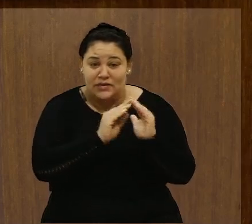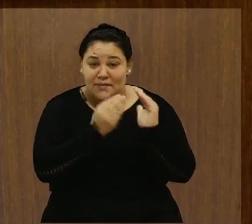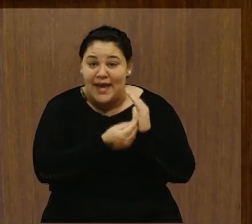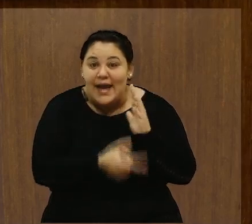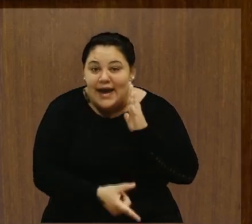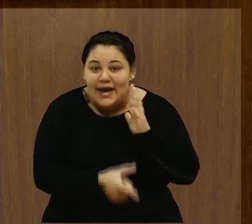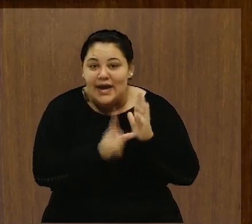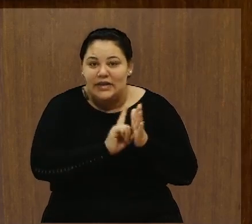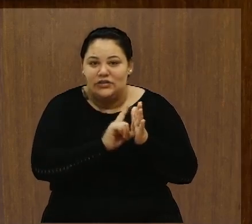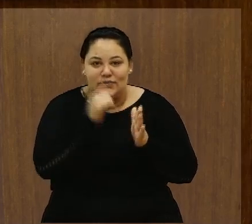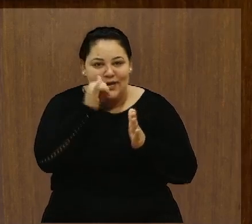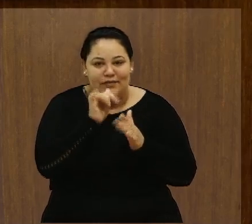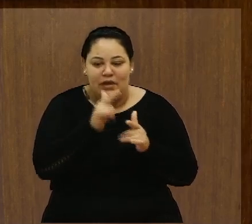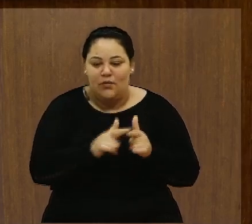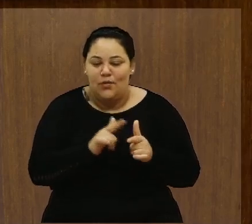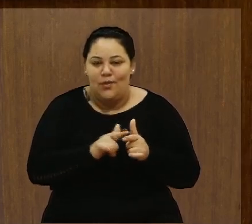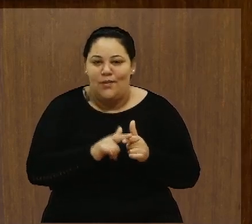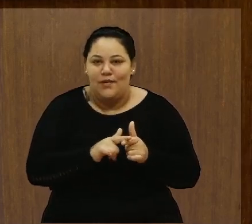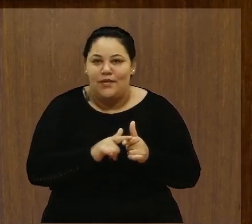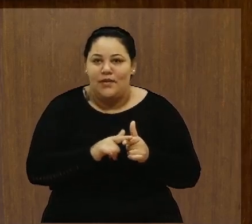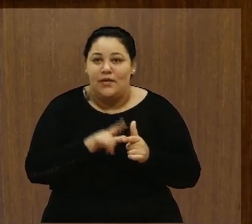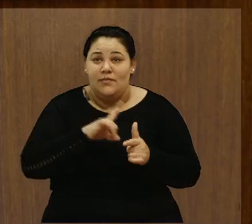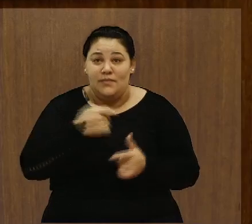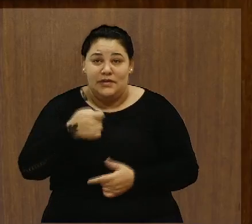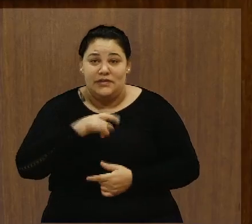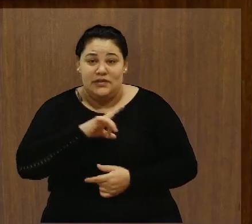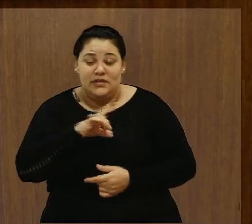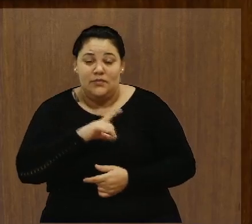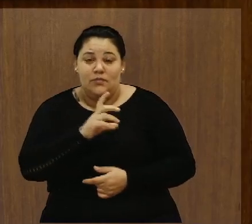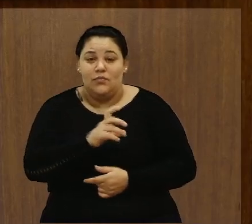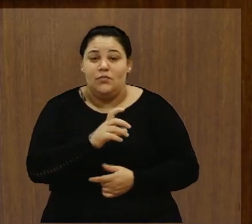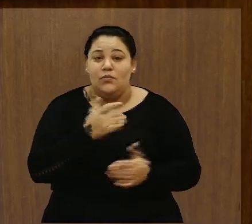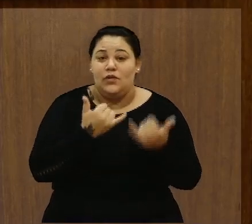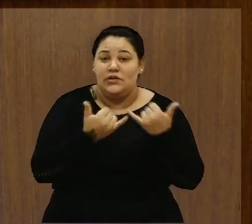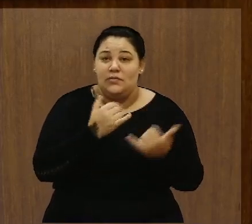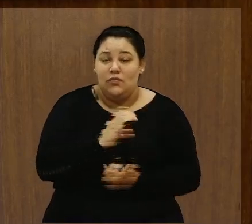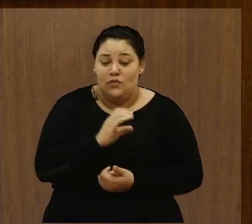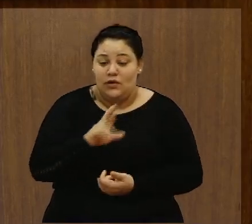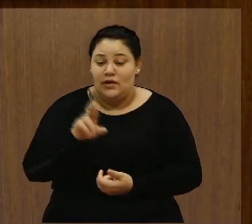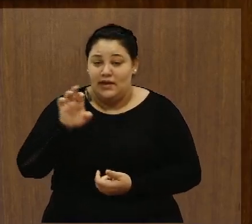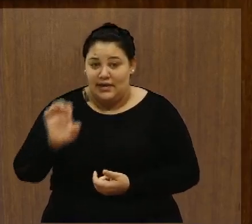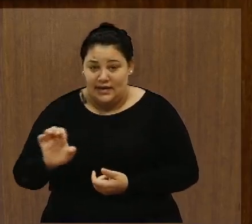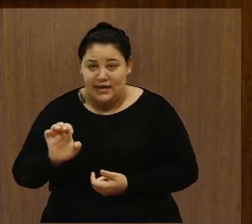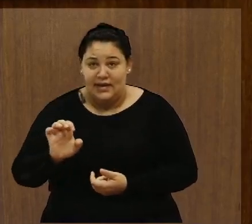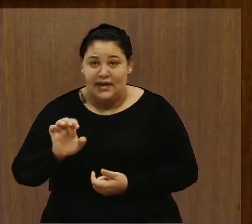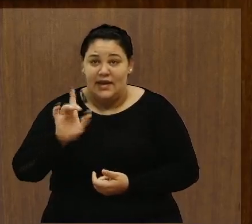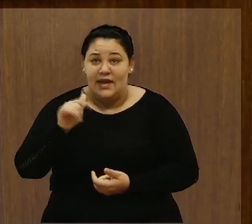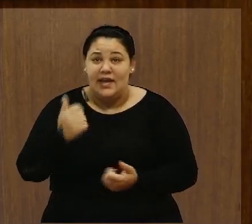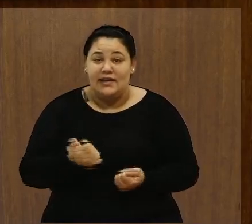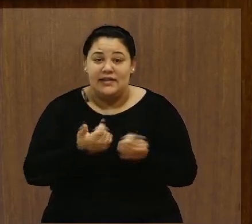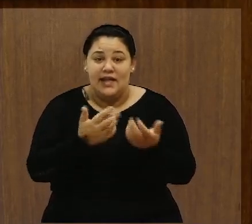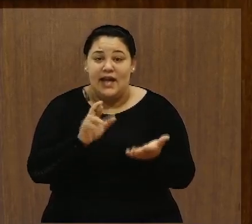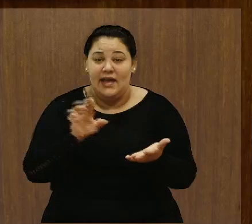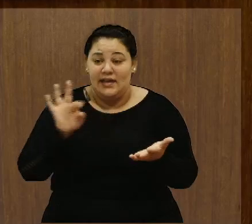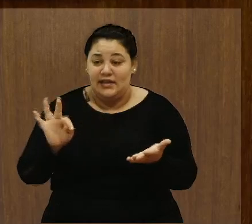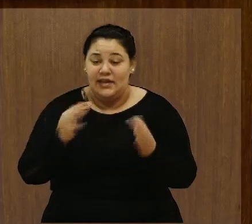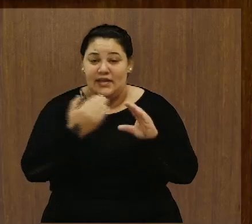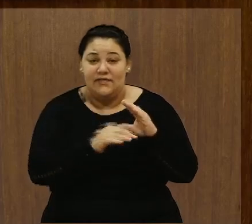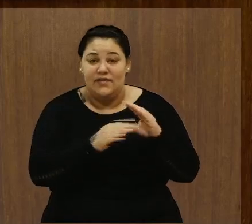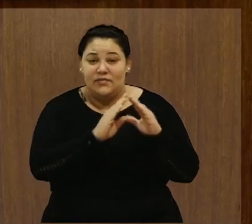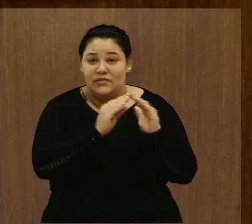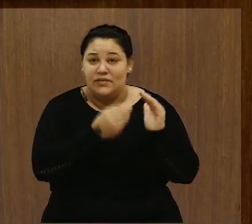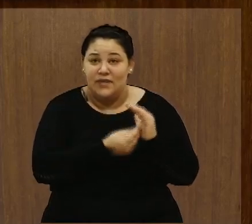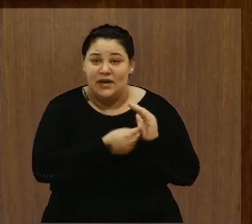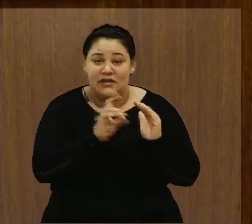não existe fiscalização mais efetiva que, por exemplo, do CREA. O CREA é um órgão fiscalizador. Emite RT, notifica o SAMAI, é só a gente criar